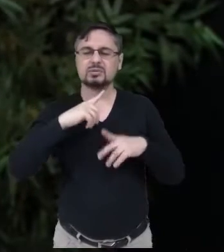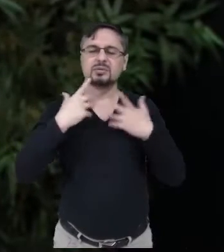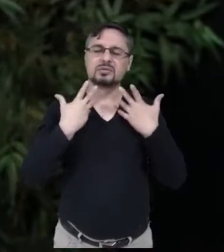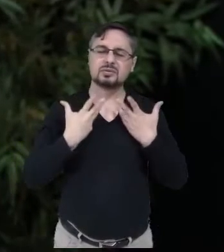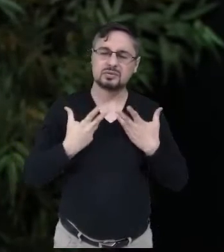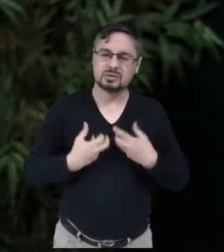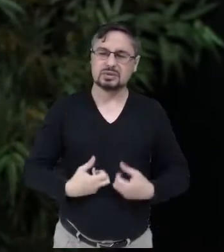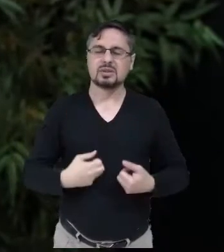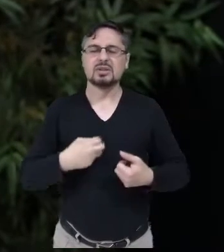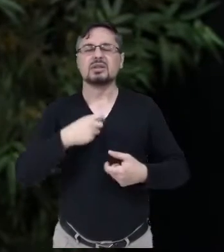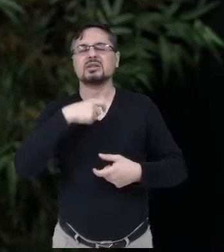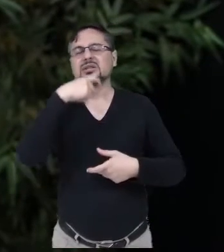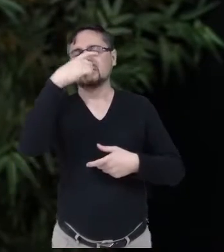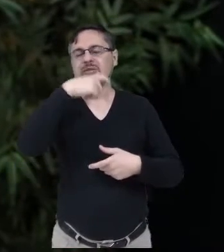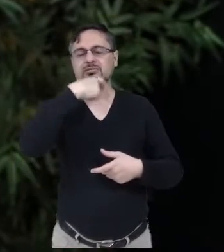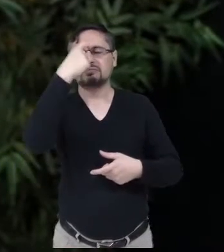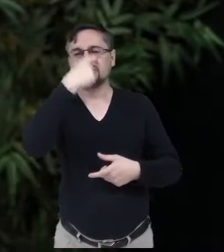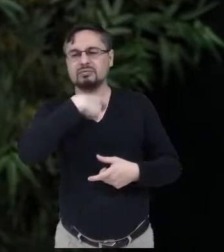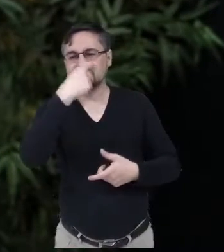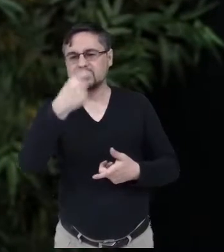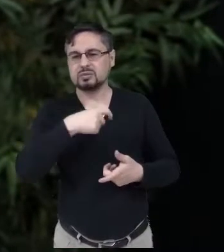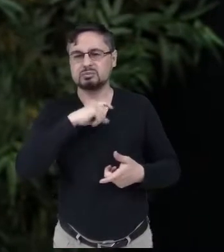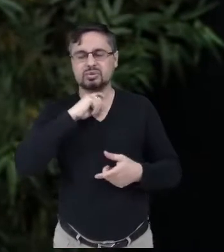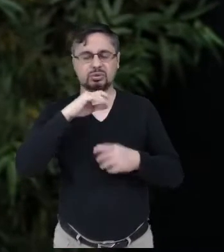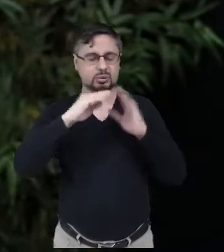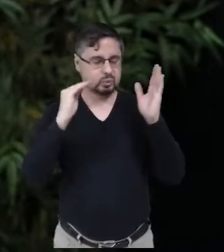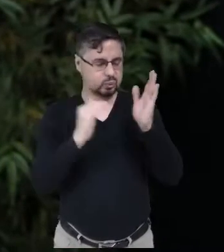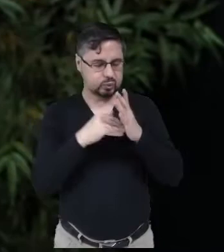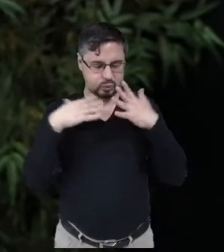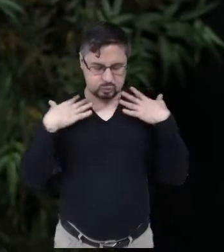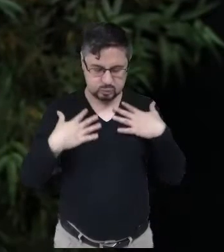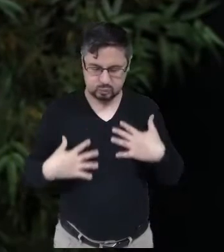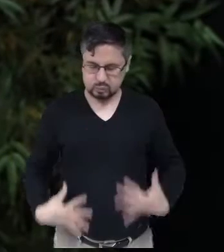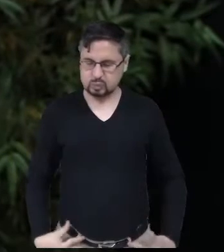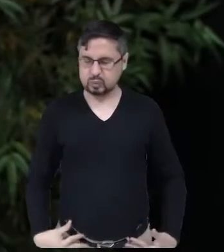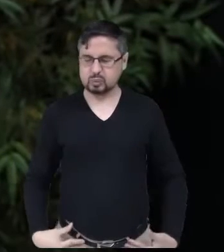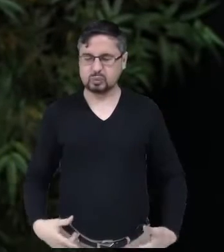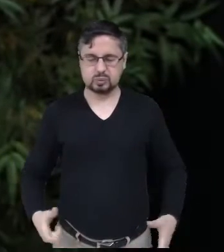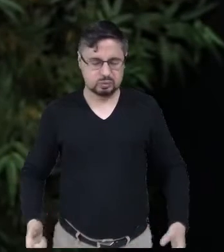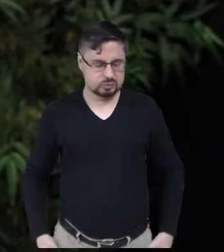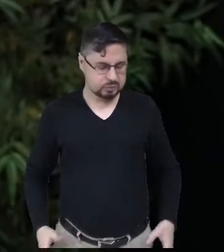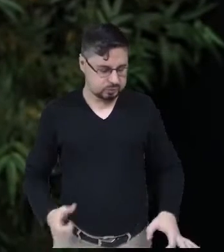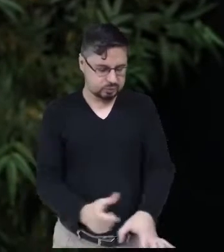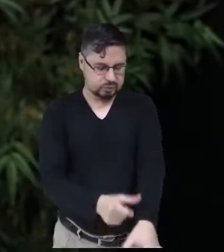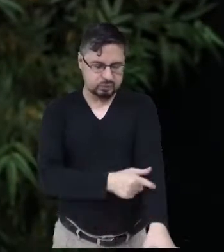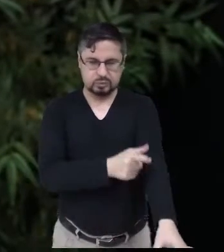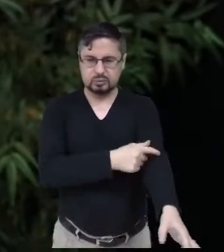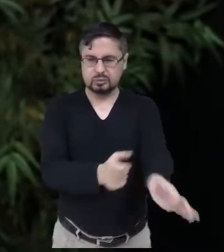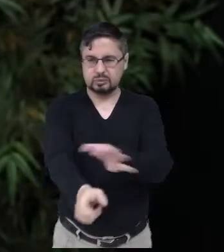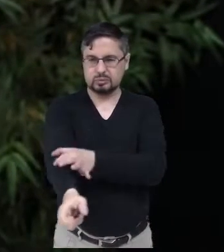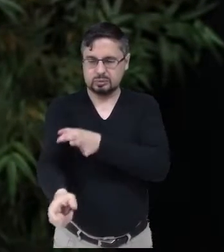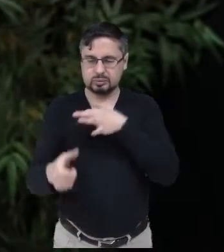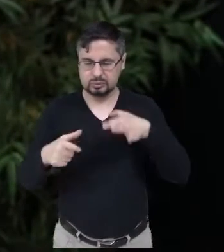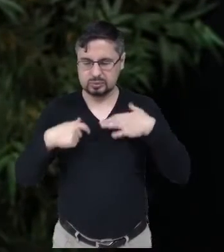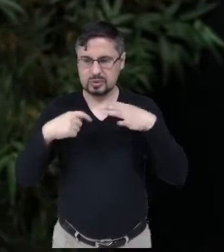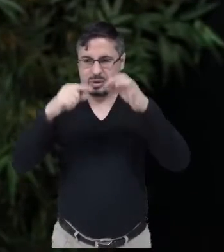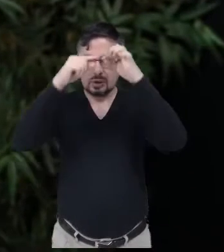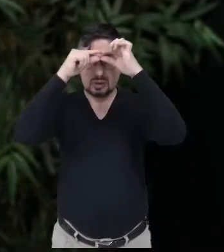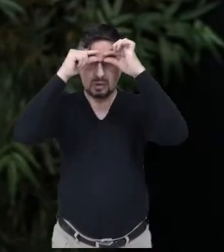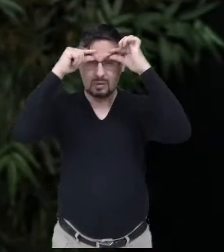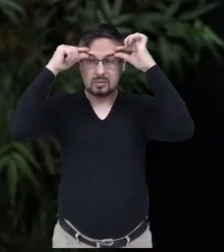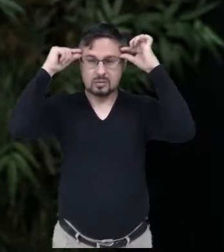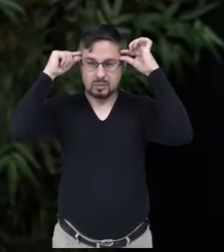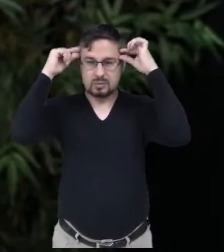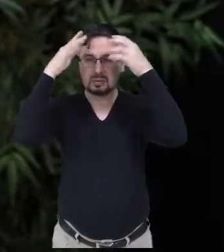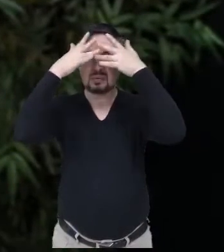não tinha potência em sua voz. Por todo o corpo, agora, ele teria esses nódulos acontecendo e aparecendo. Sua sobrancelha começaria